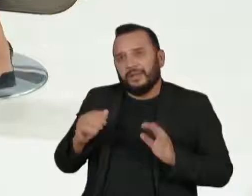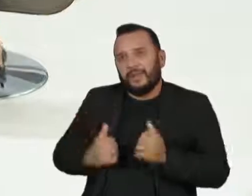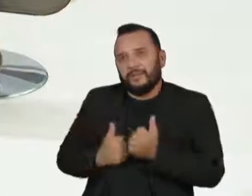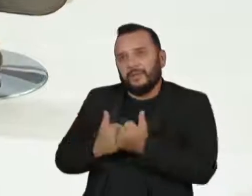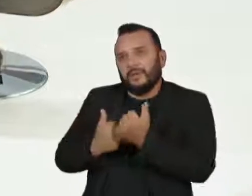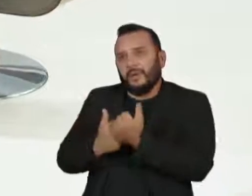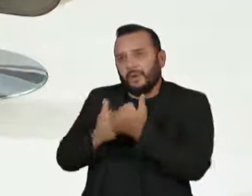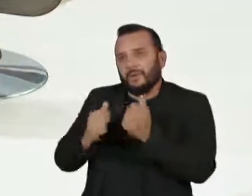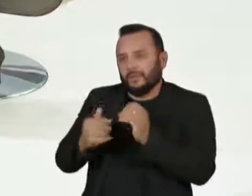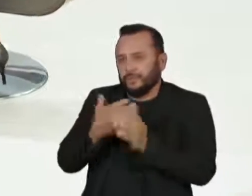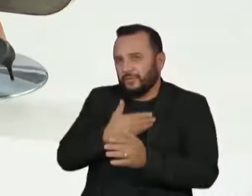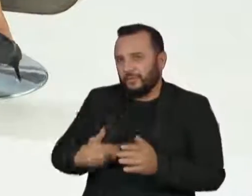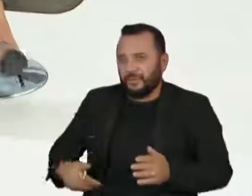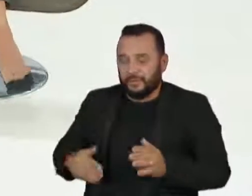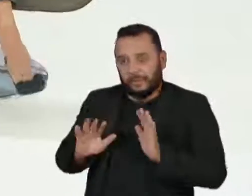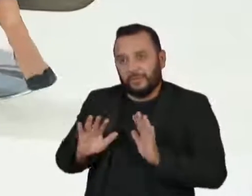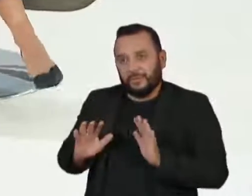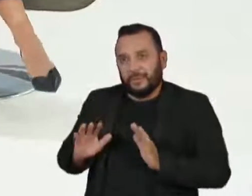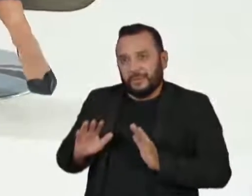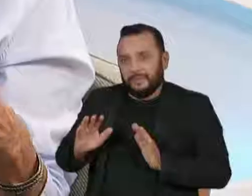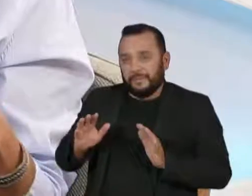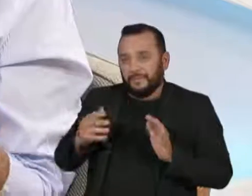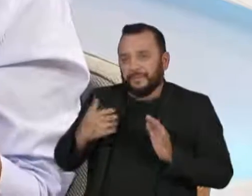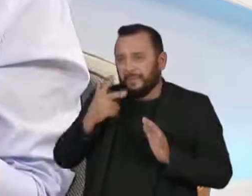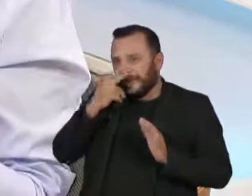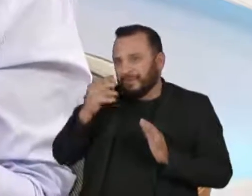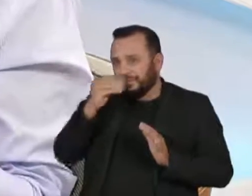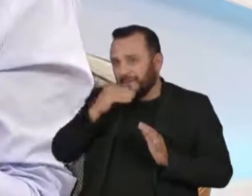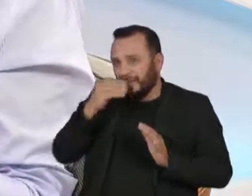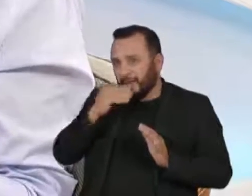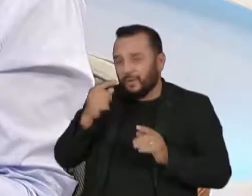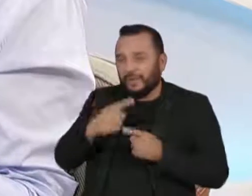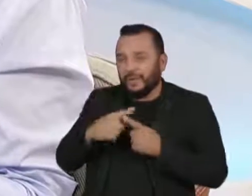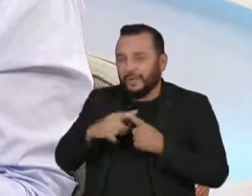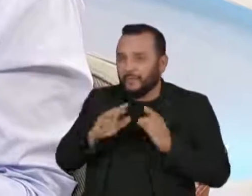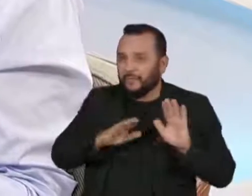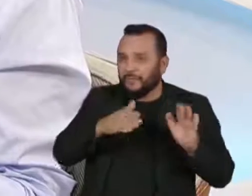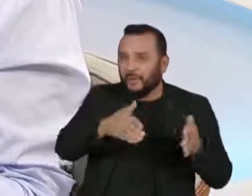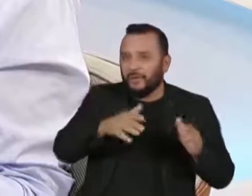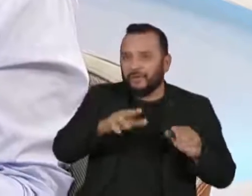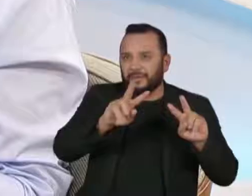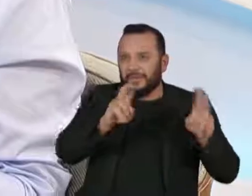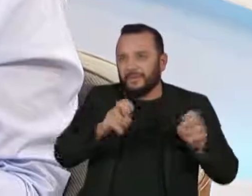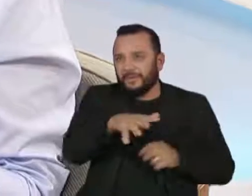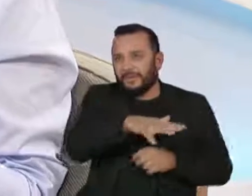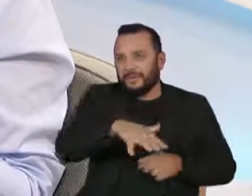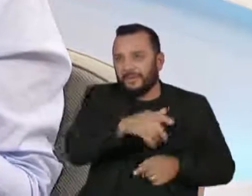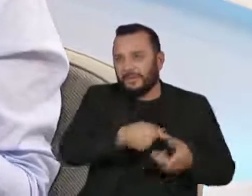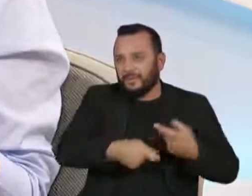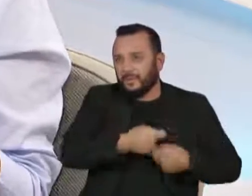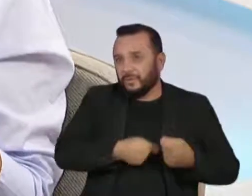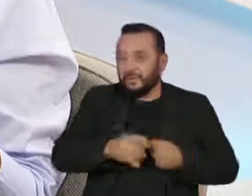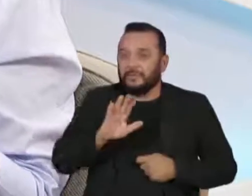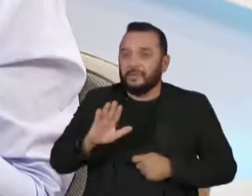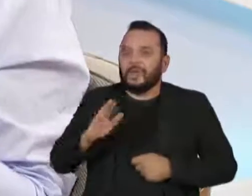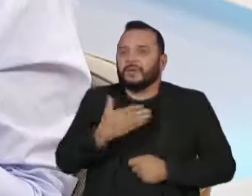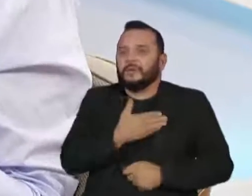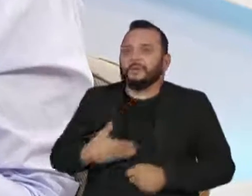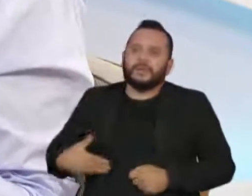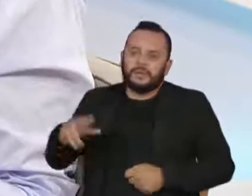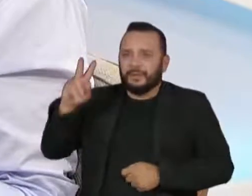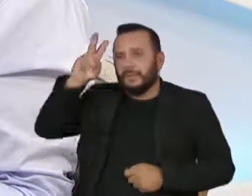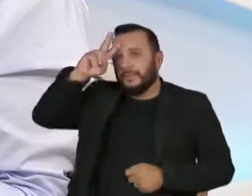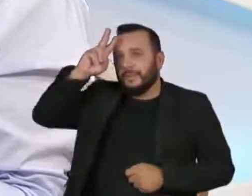mais tímida porque a preocupação está deslocada para a questão econômica. Agora, eu acho que é muito importante esse governo lembrar que ele não